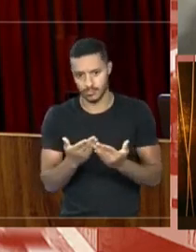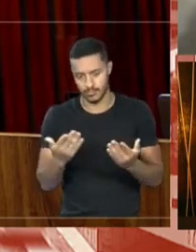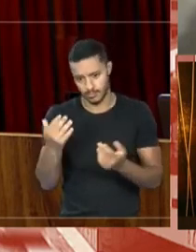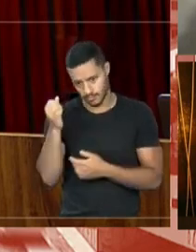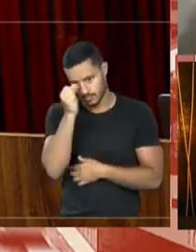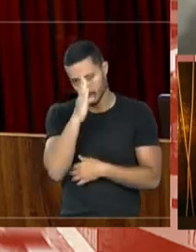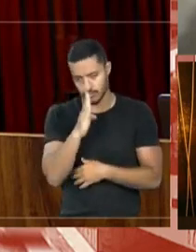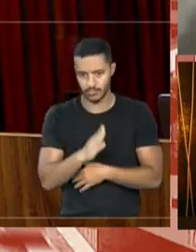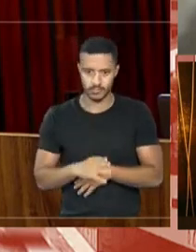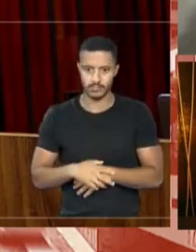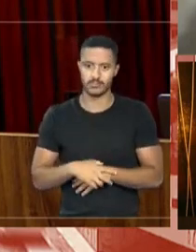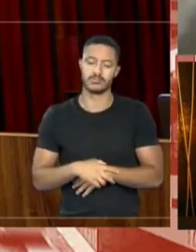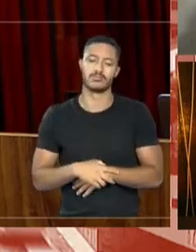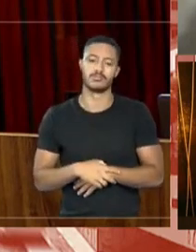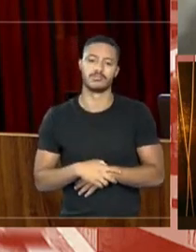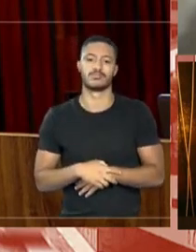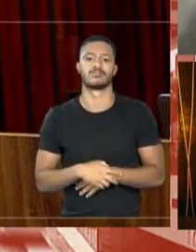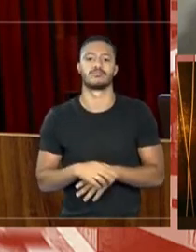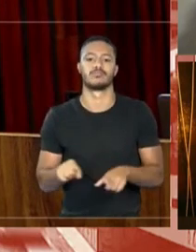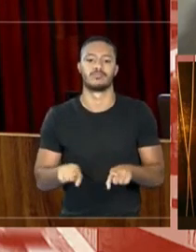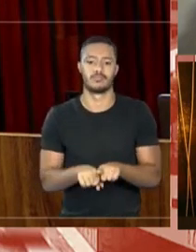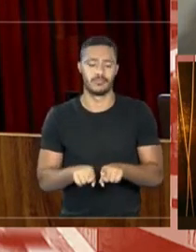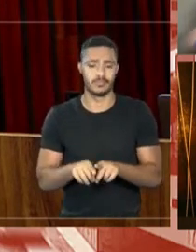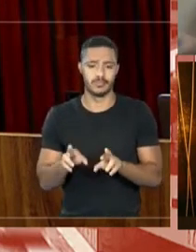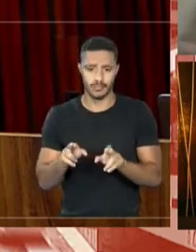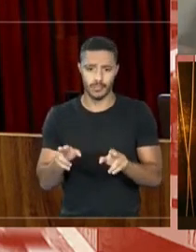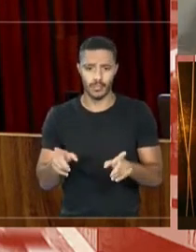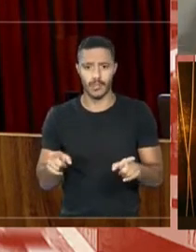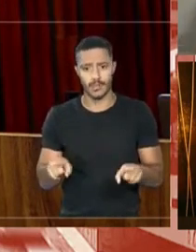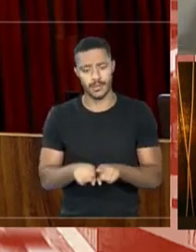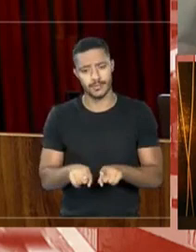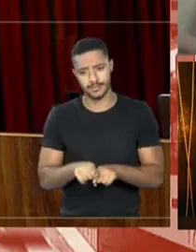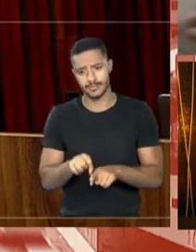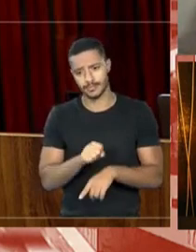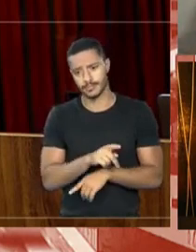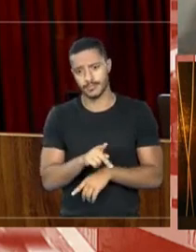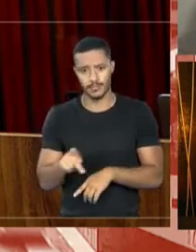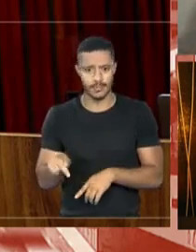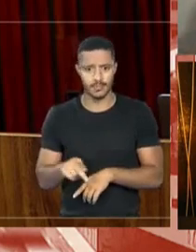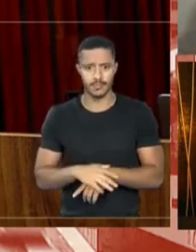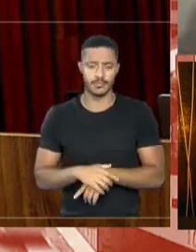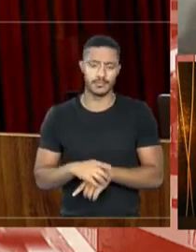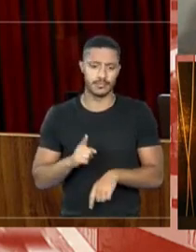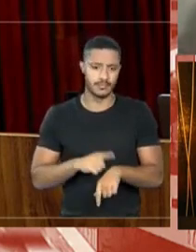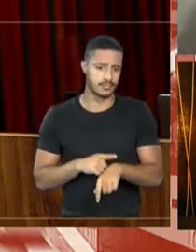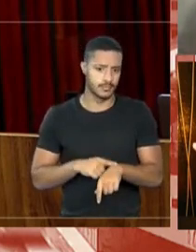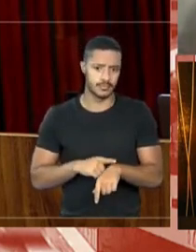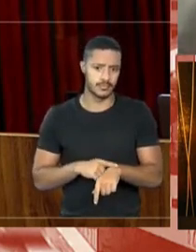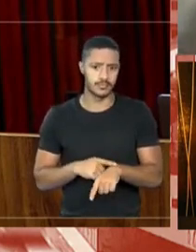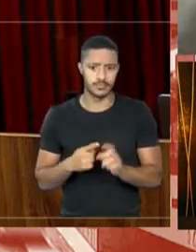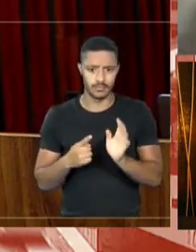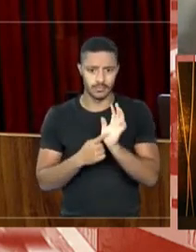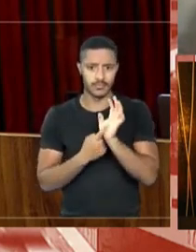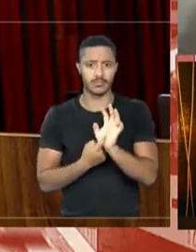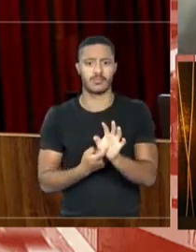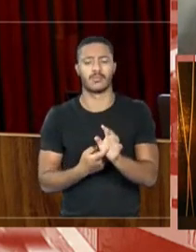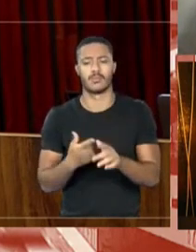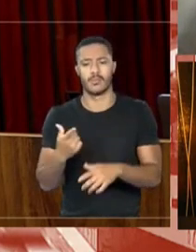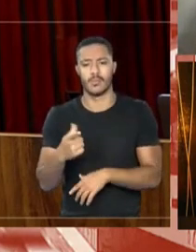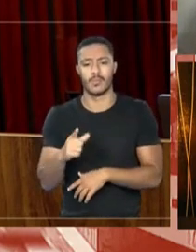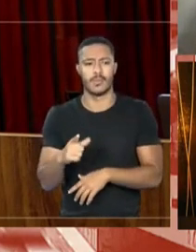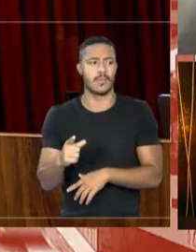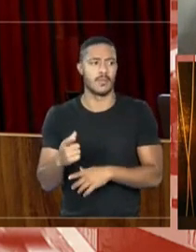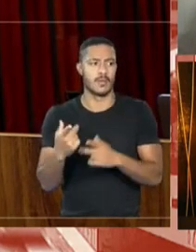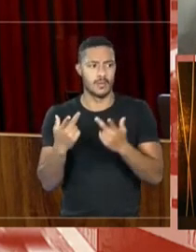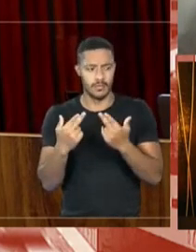causado a pessoa vou dar um exemplo bem Tosco aqui Digamos que eu tivesse disparado um tiro no presente bolsonaro uma ideia bem de